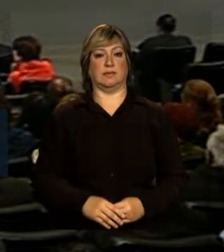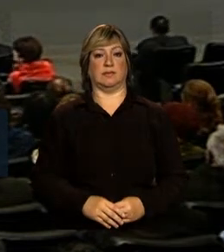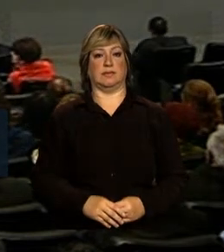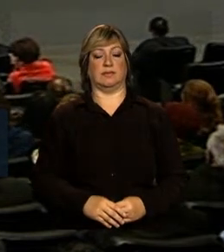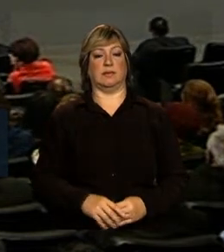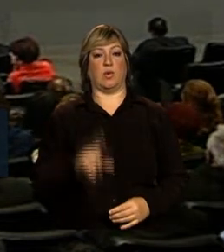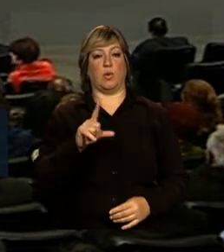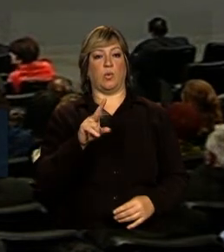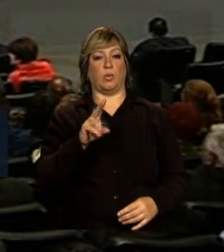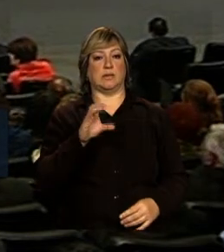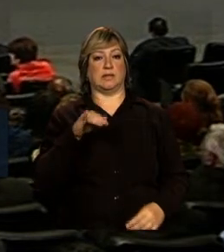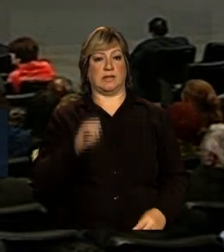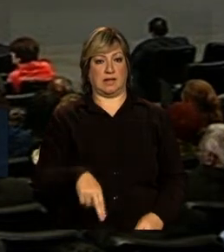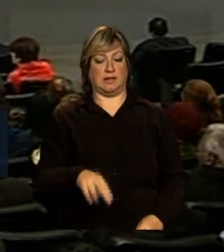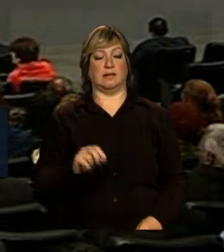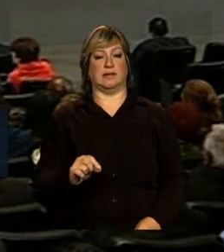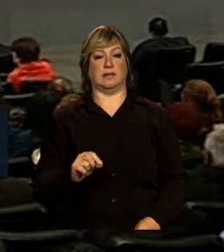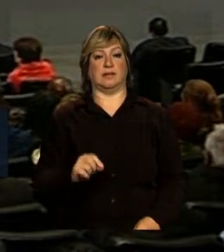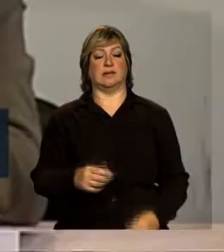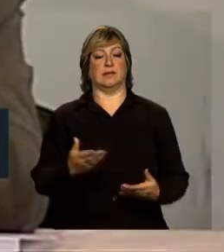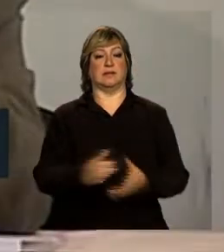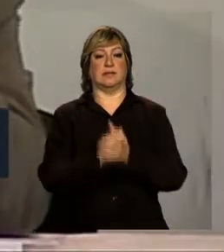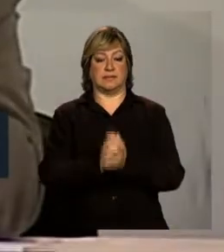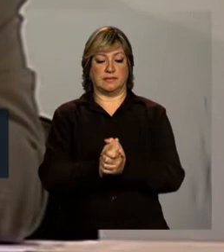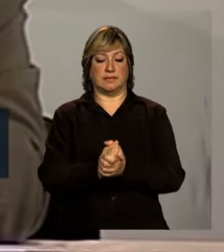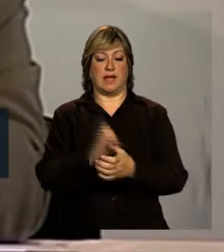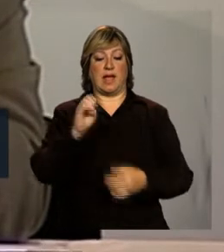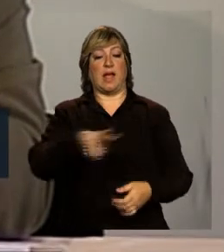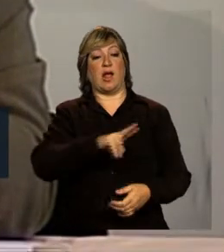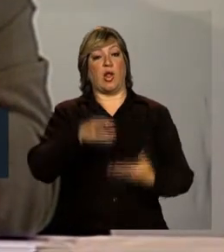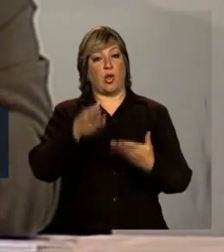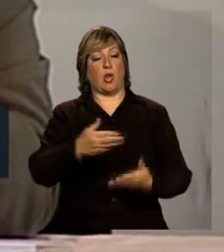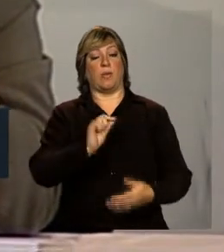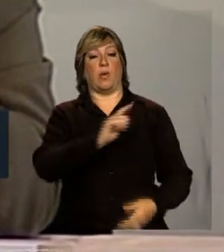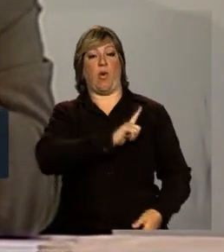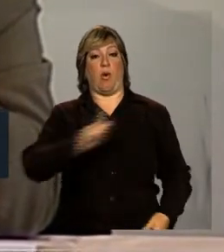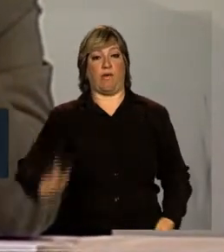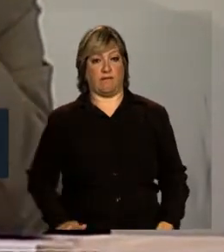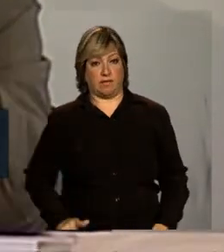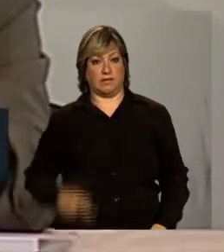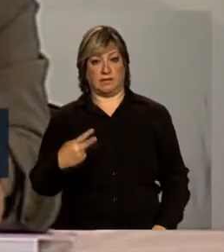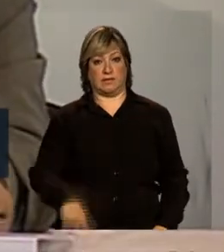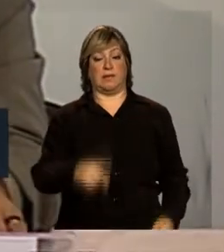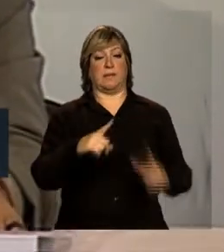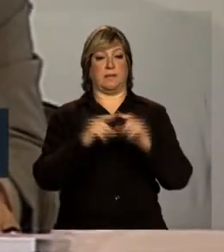o senhor Lucien Muñoz, em nome do governador Agnello